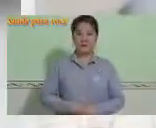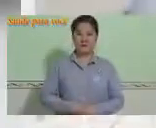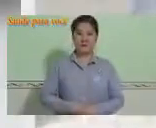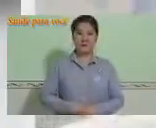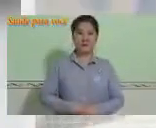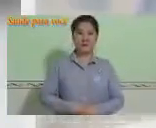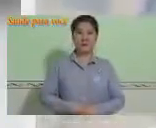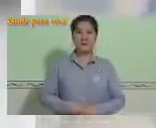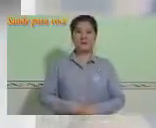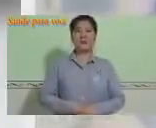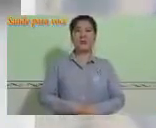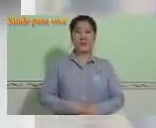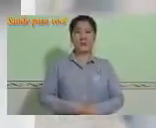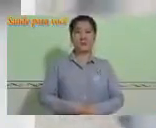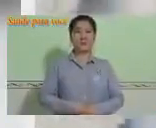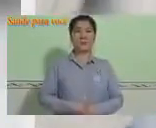MDEDFINIR uma hora para dormir,